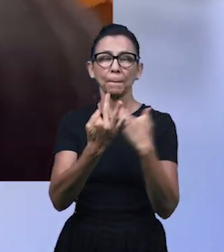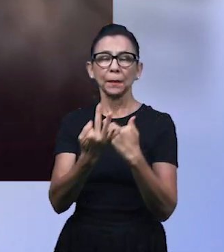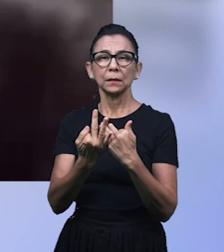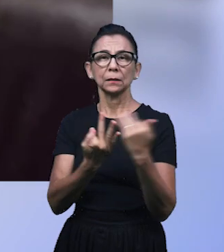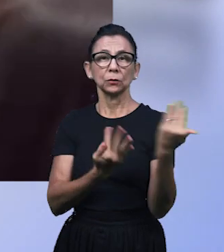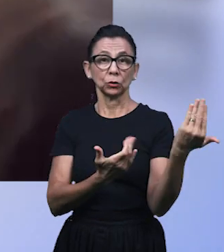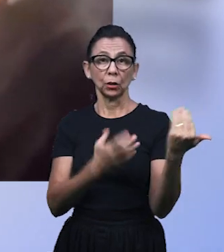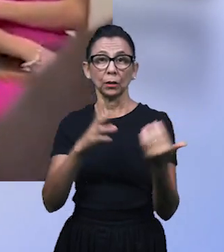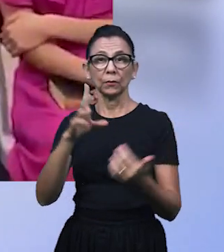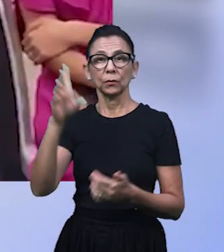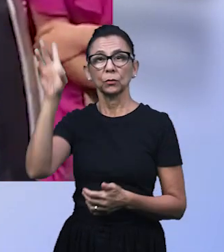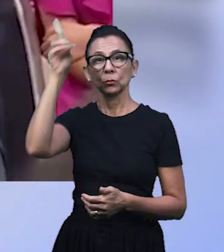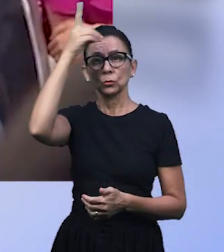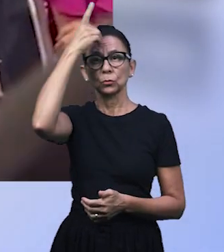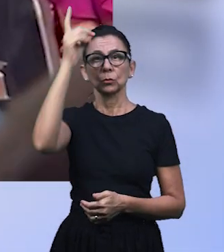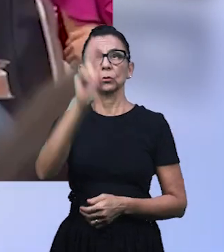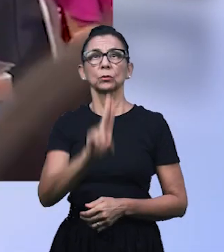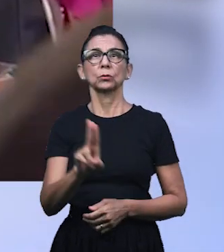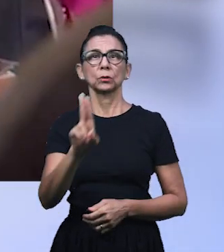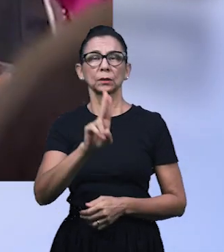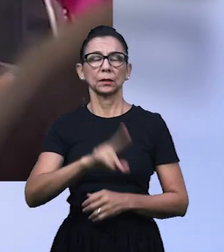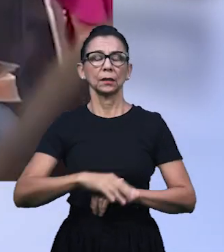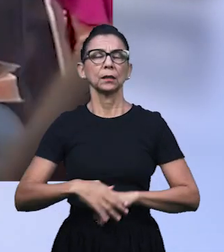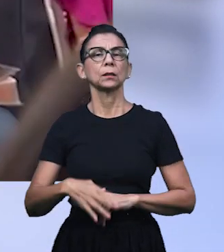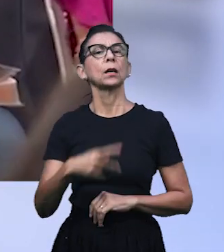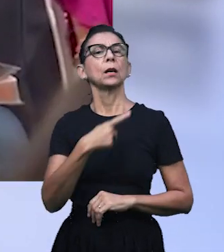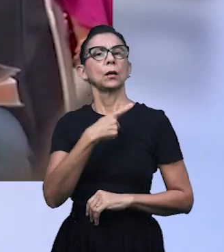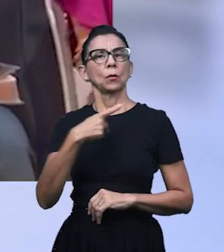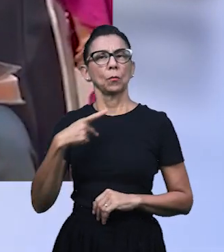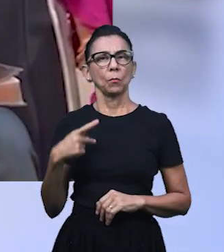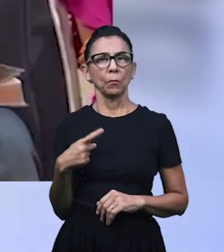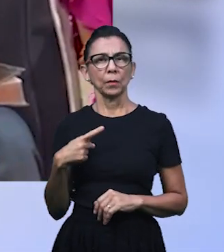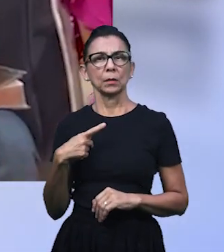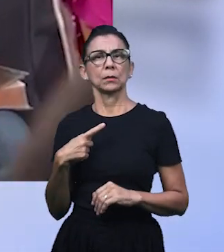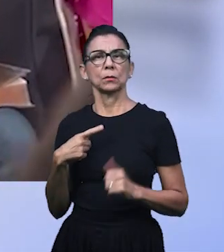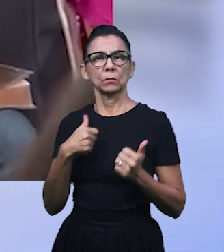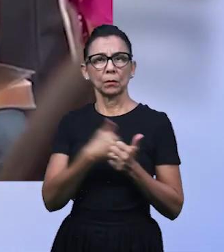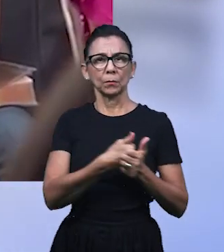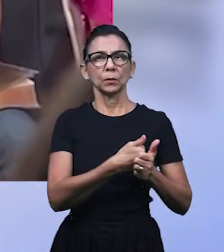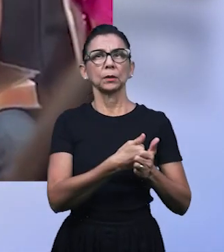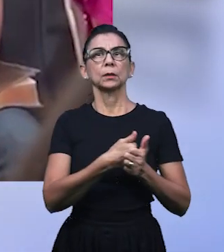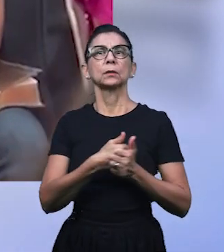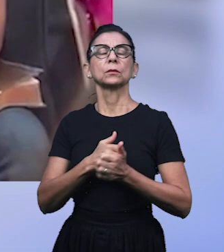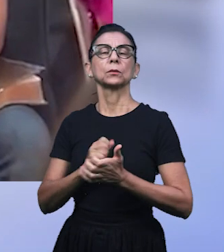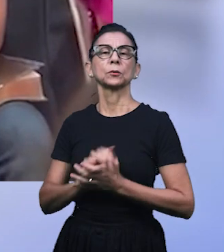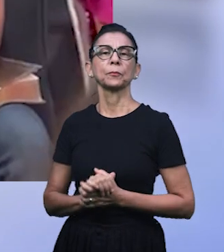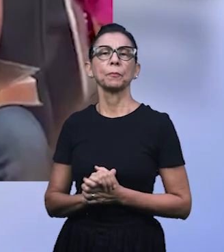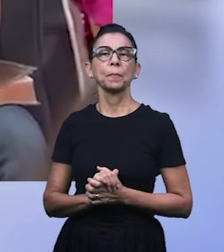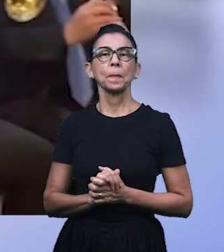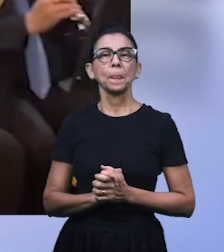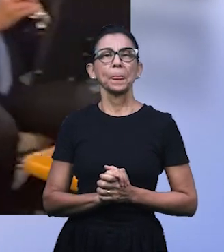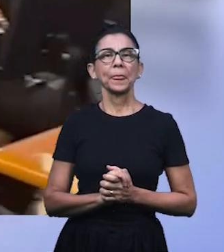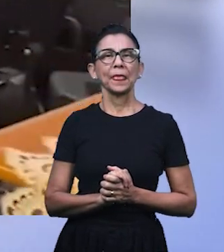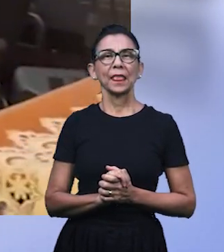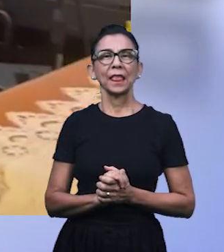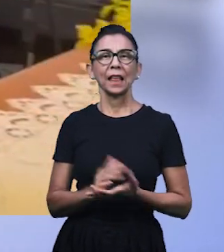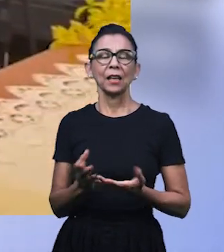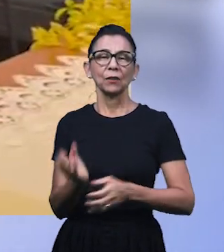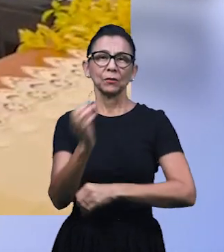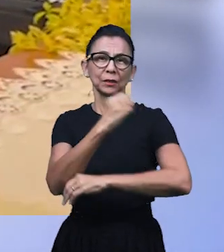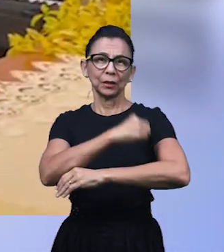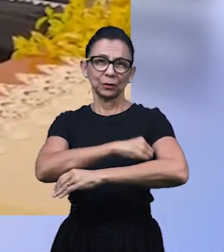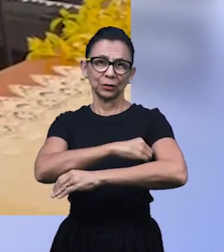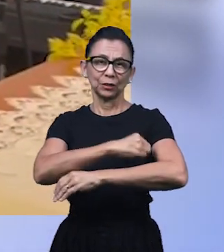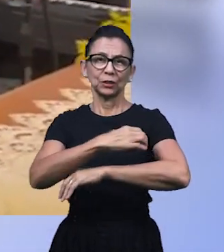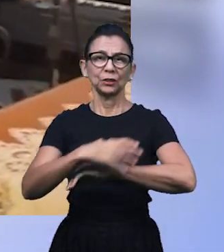na palavra. O pastor Abimael Pisoni e o ungido Marcos Paulino acompanharam o grupo. Ao final do dia, os jovens se